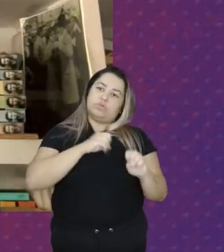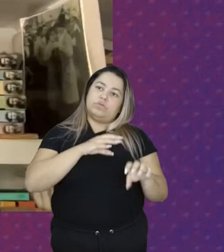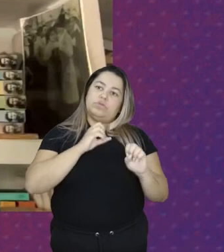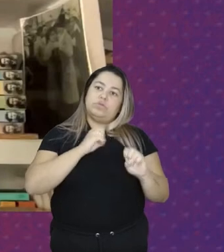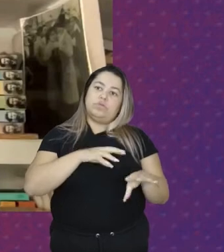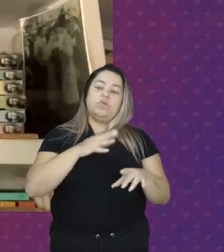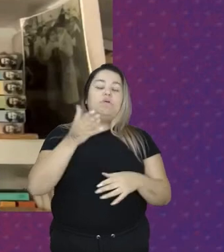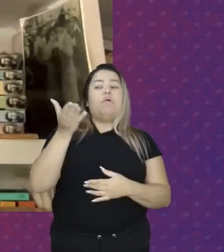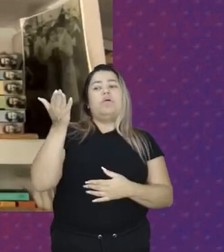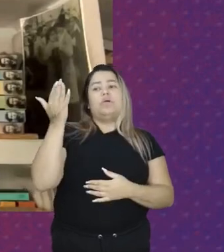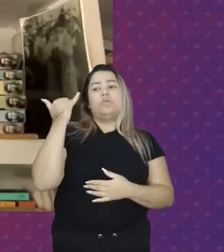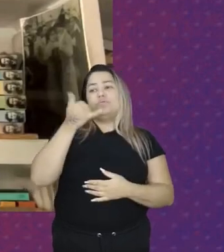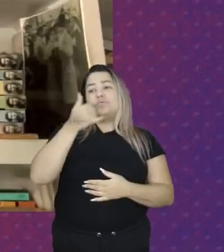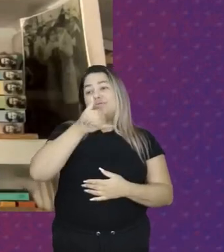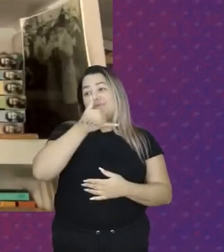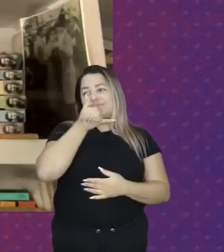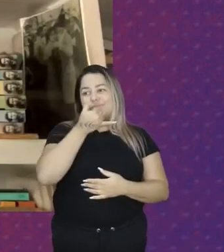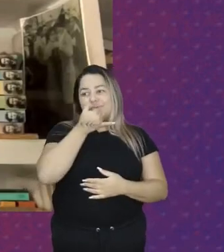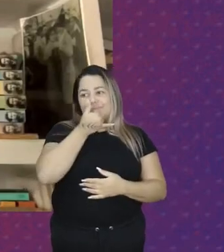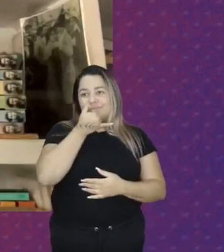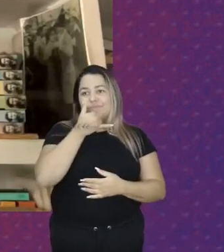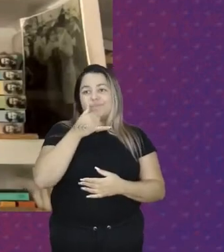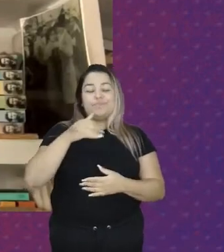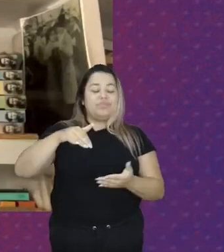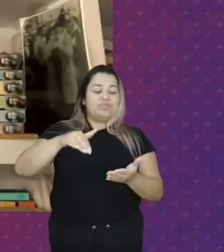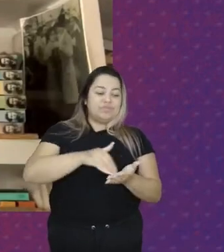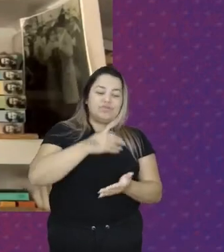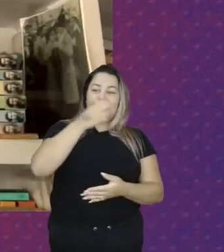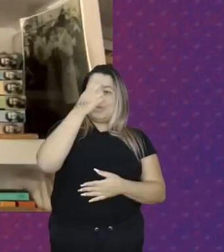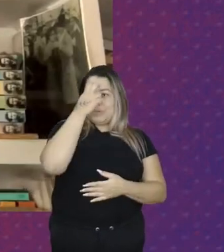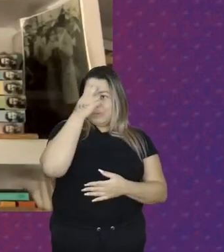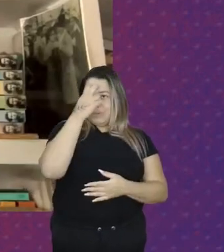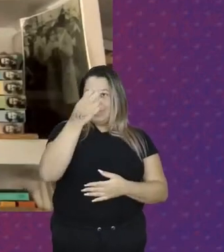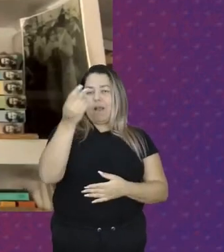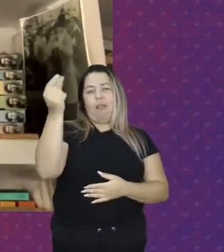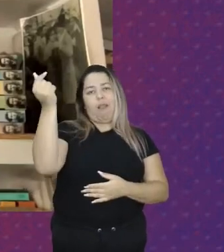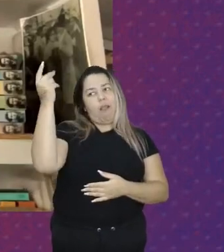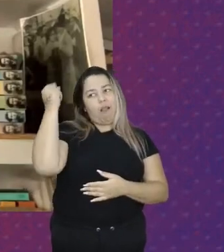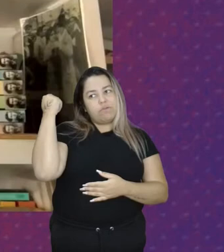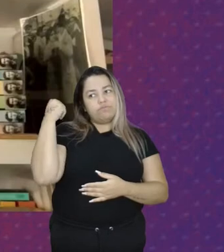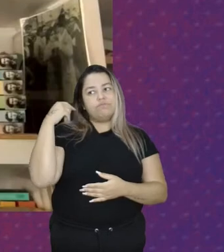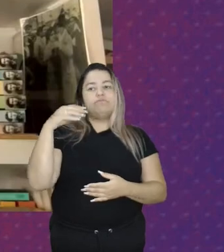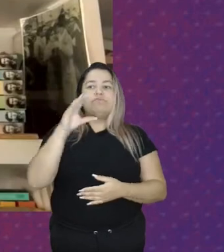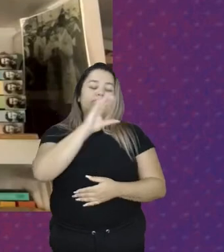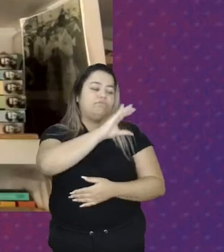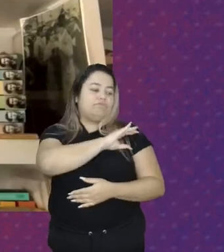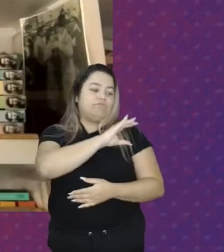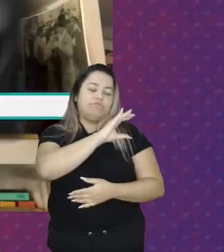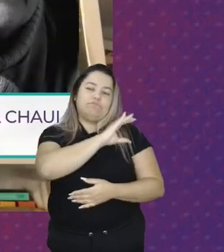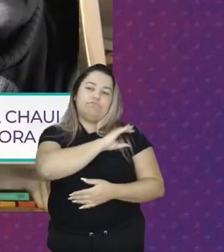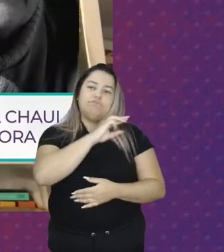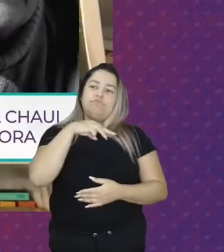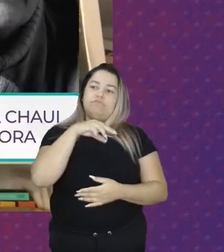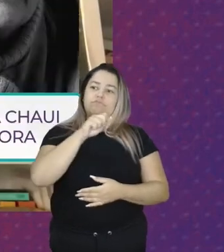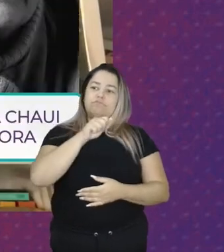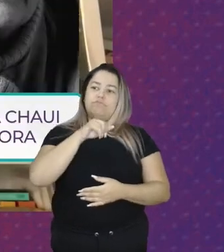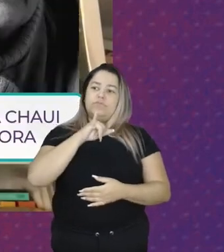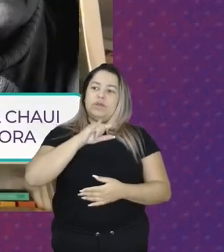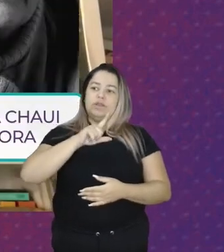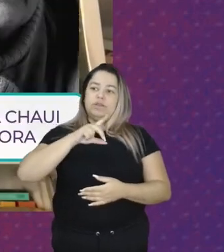à época, dos secretários de Cultura à época, e foi coordenado pela Marilena